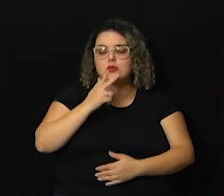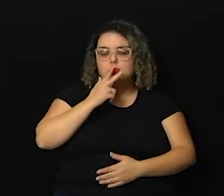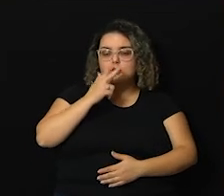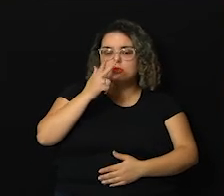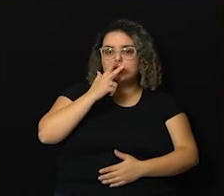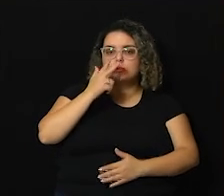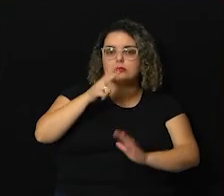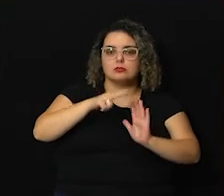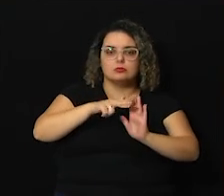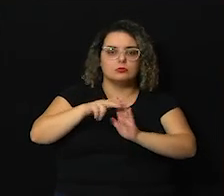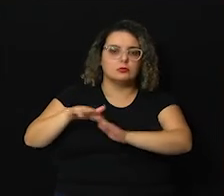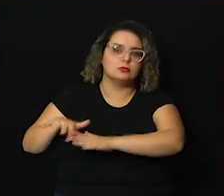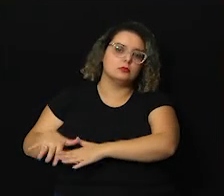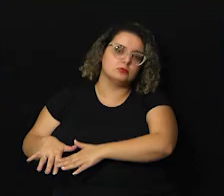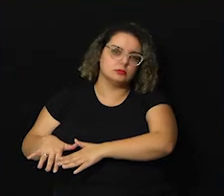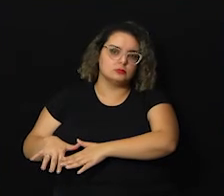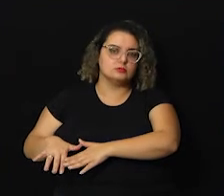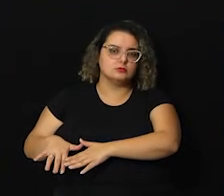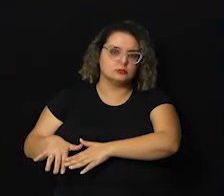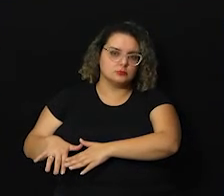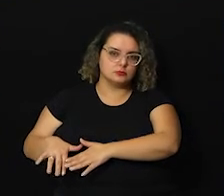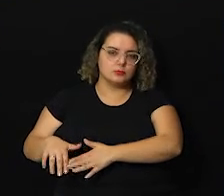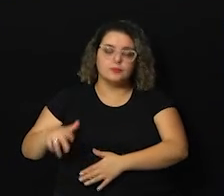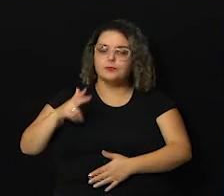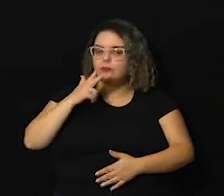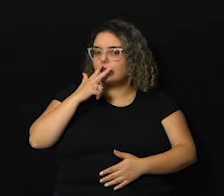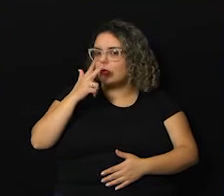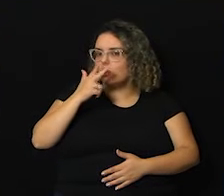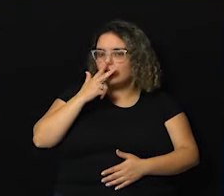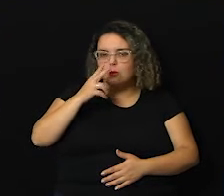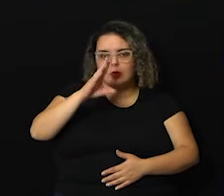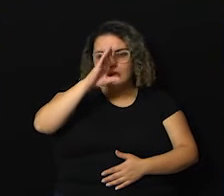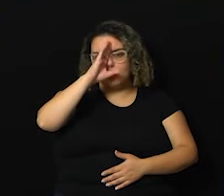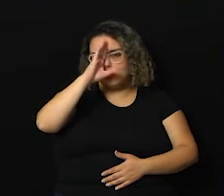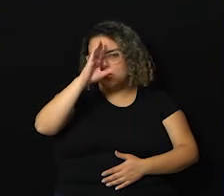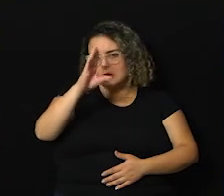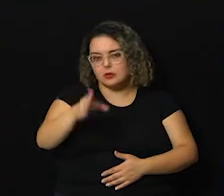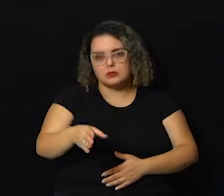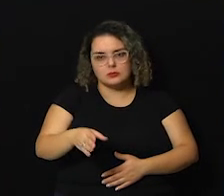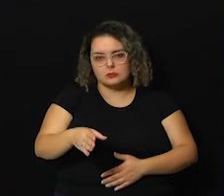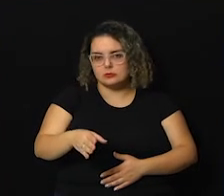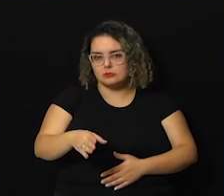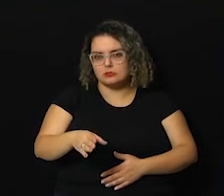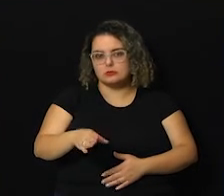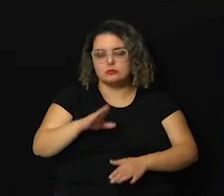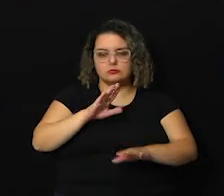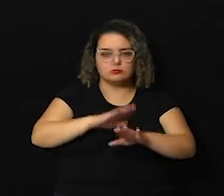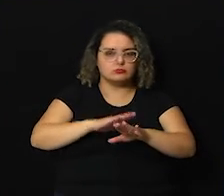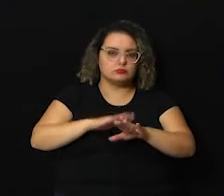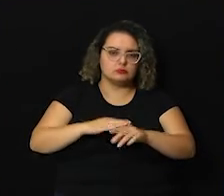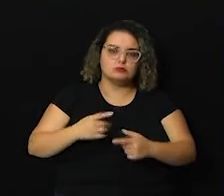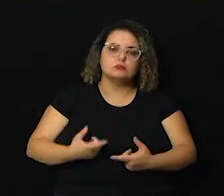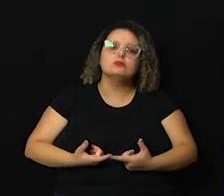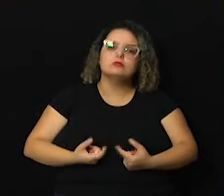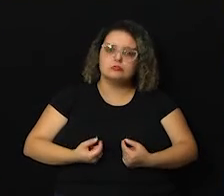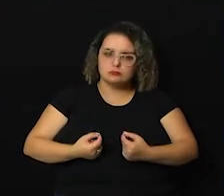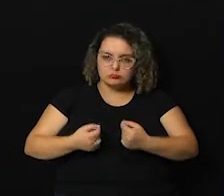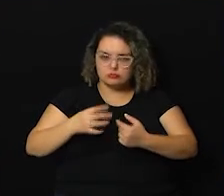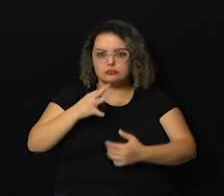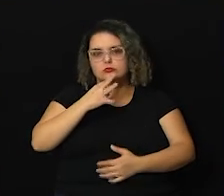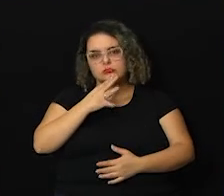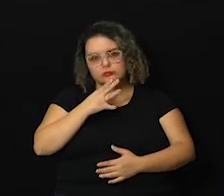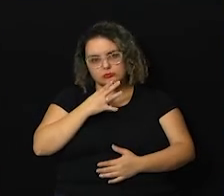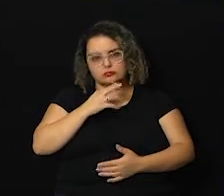tabagismo. Porque o fumo é o principal agente causal de câncer que a gente tem